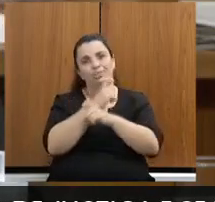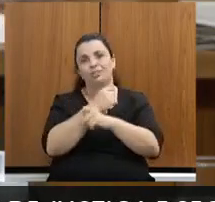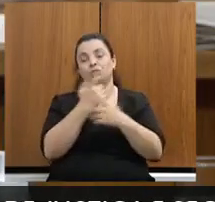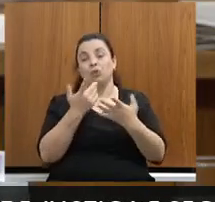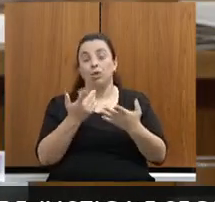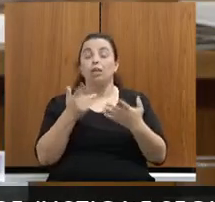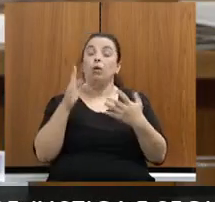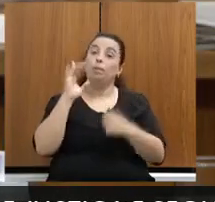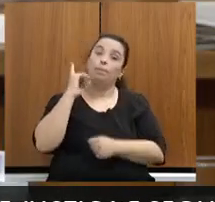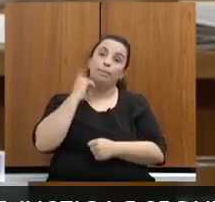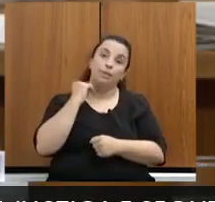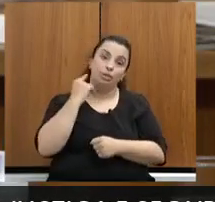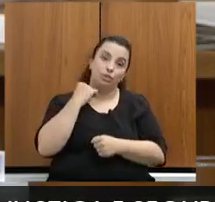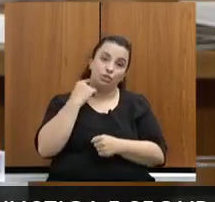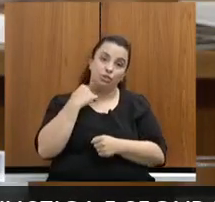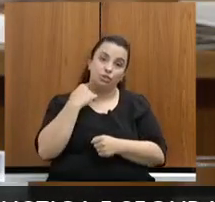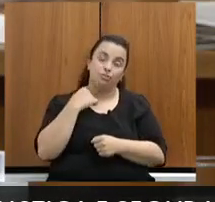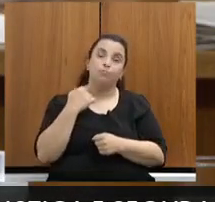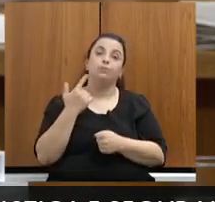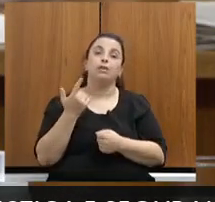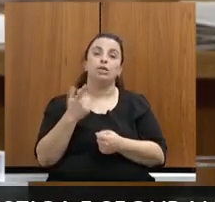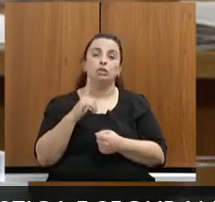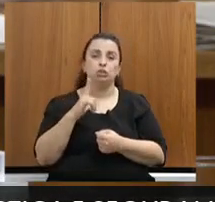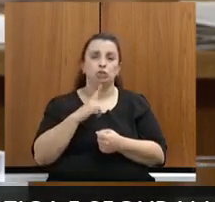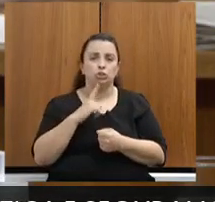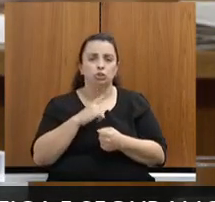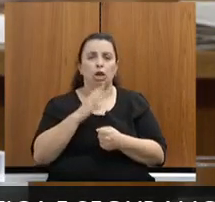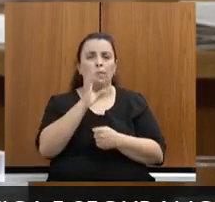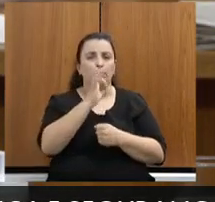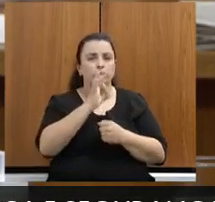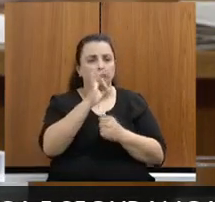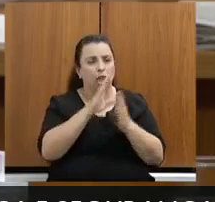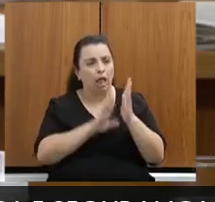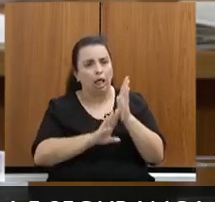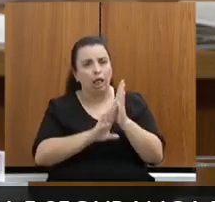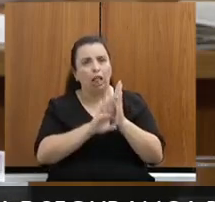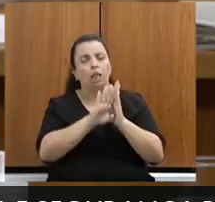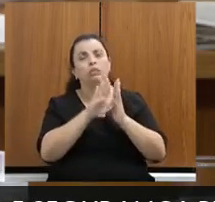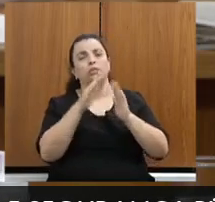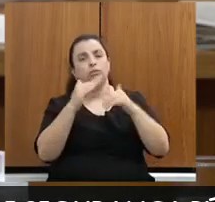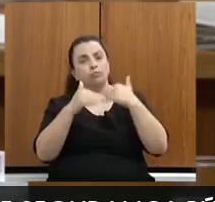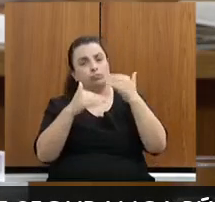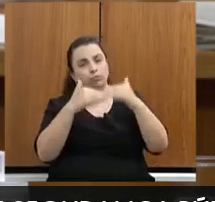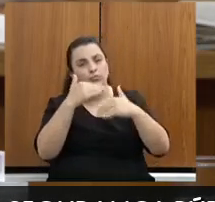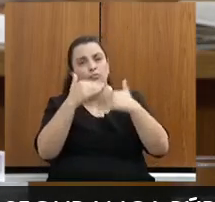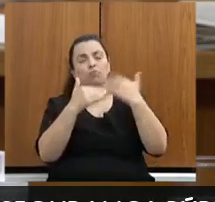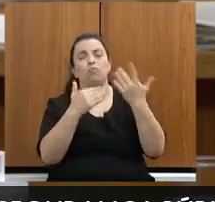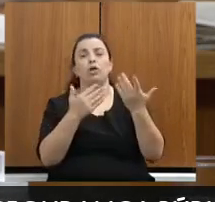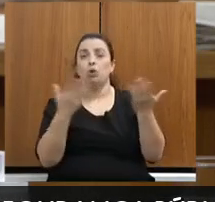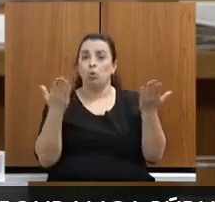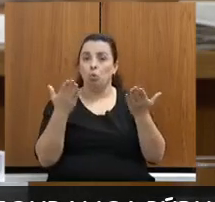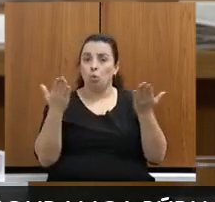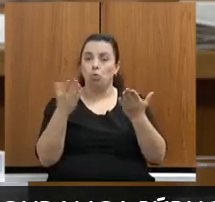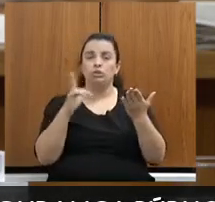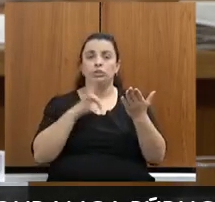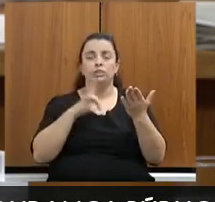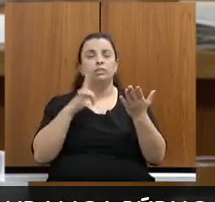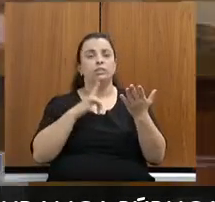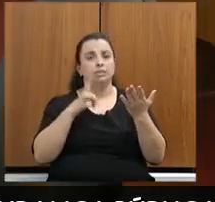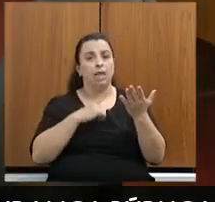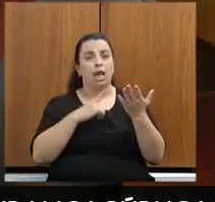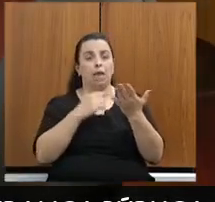Minas Gerais pelos números alcançados pelo fato de nós estarmos nesse momento uma posição privilegiada em relação